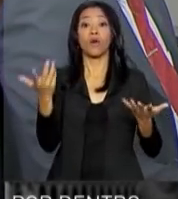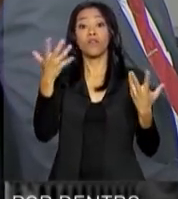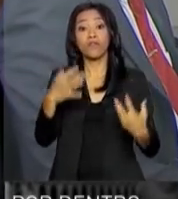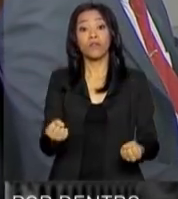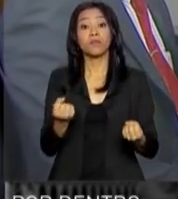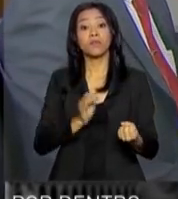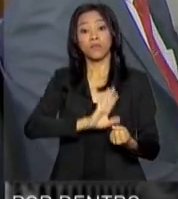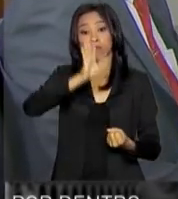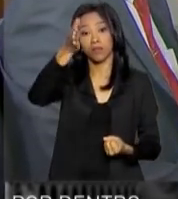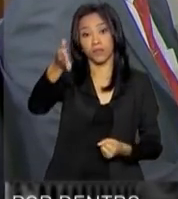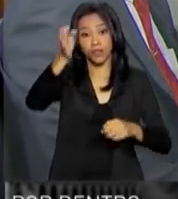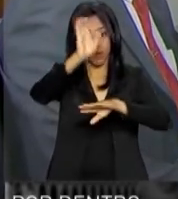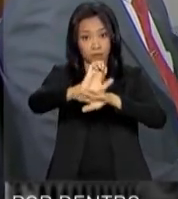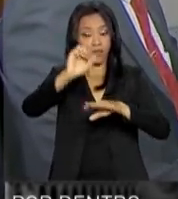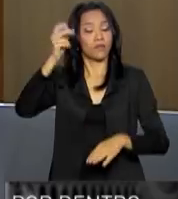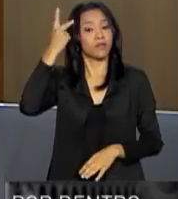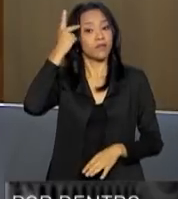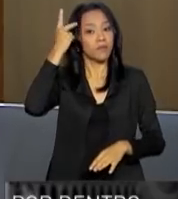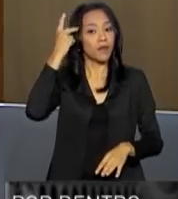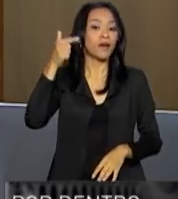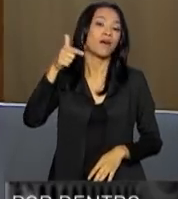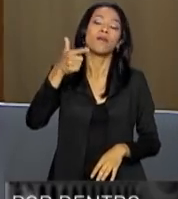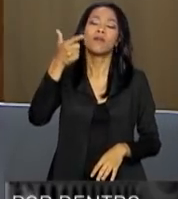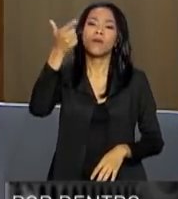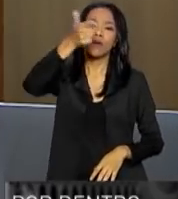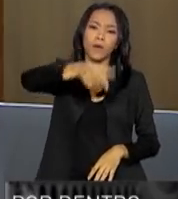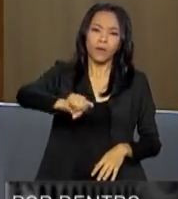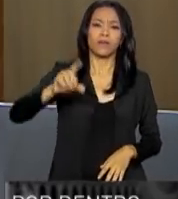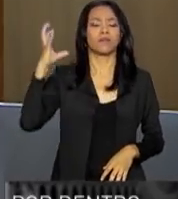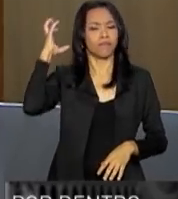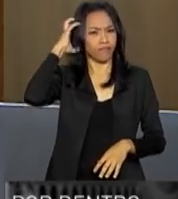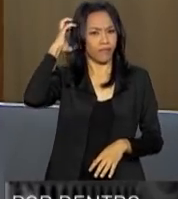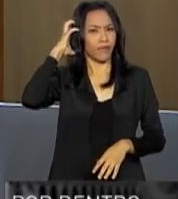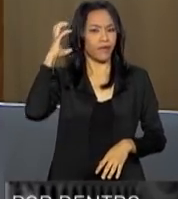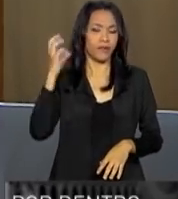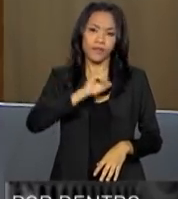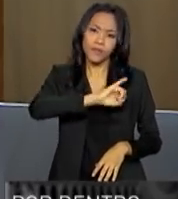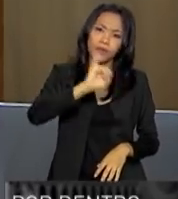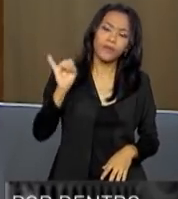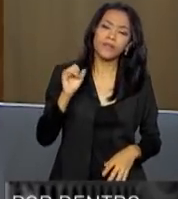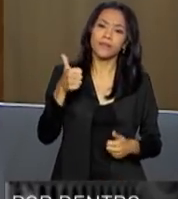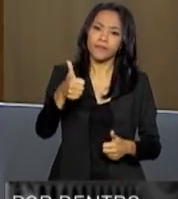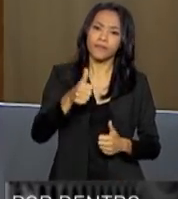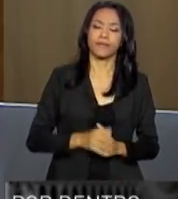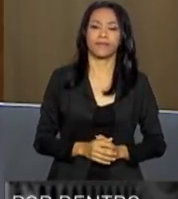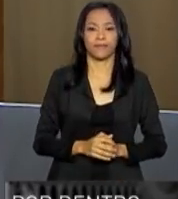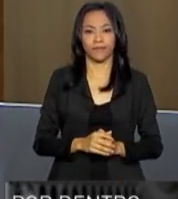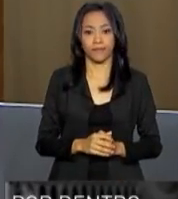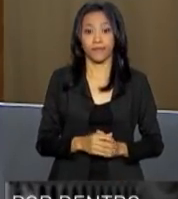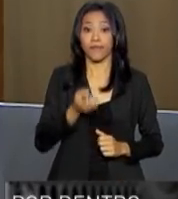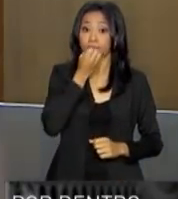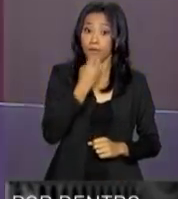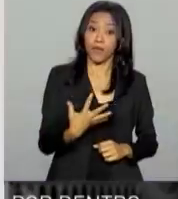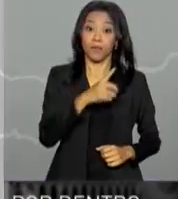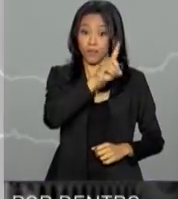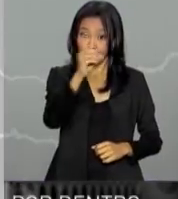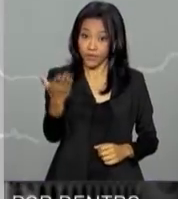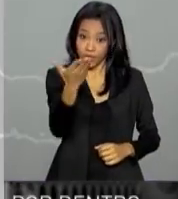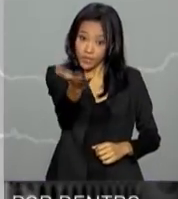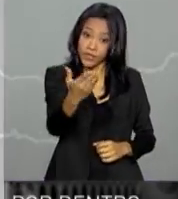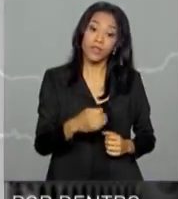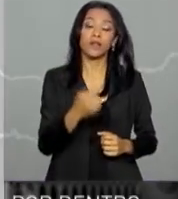na linha com a gente está fernando albino da rádio bandeirantes o governador bom dia pra você bom dia pra você carla bundi